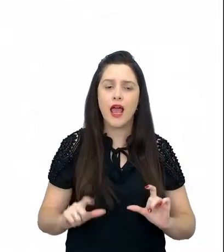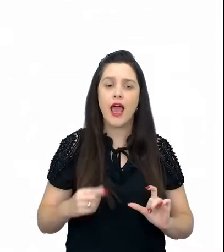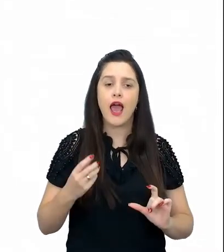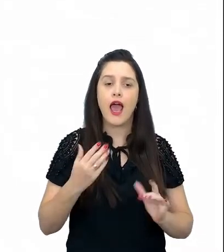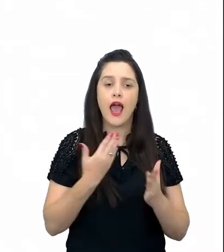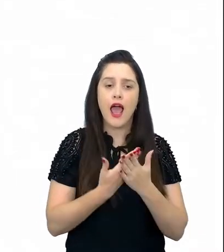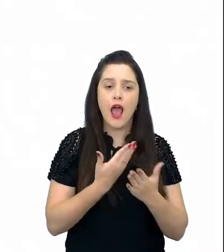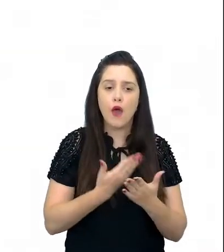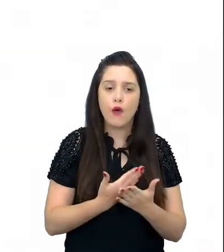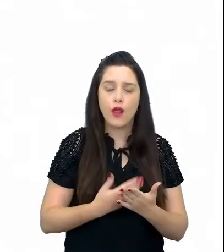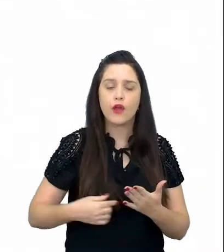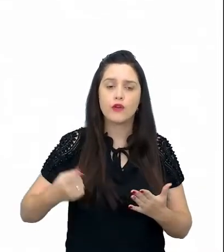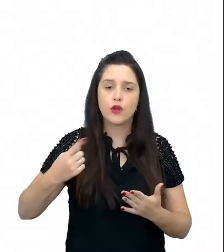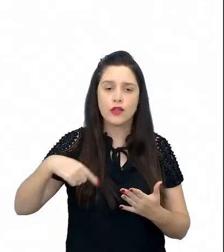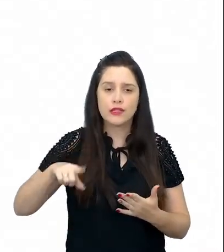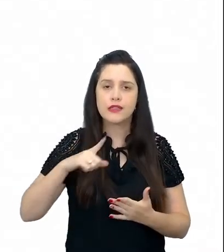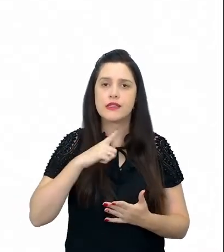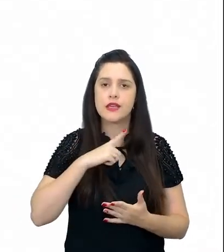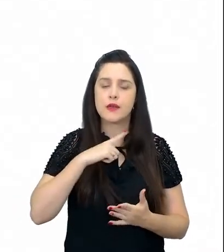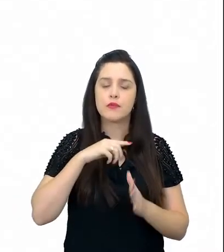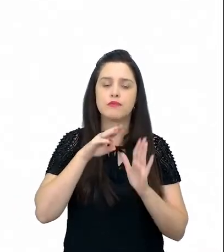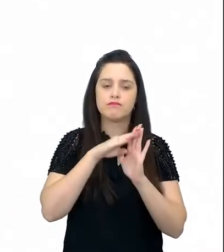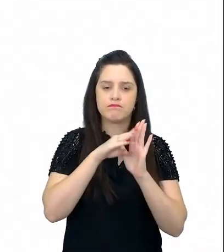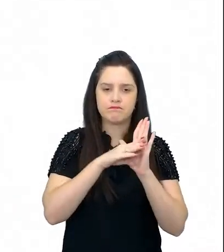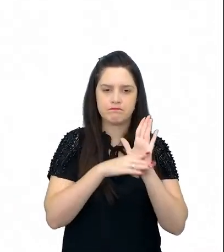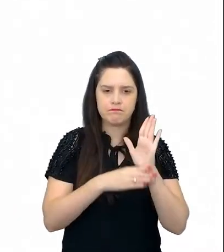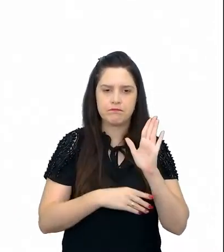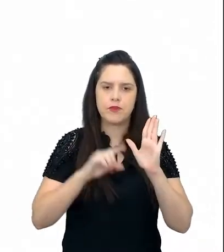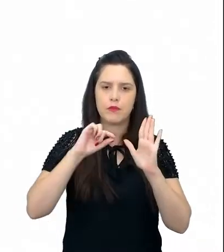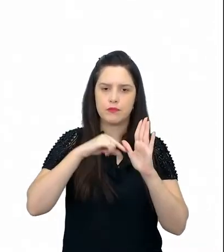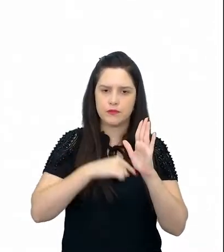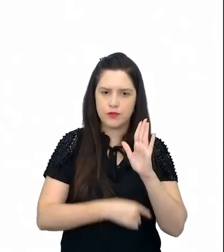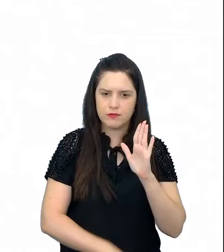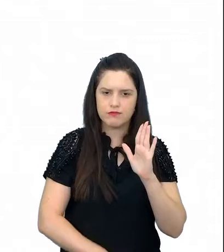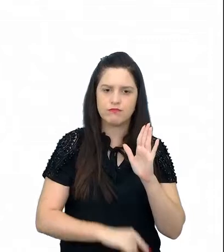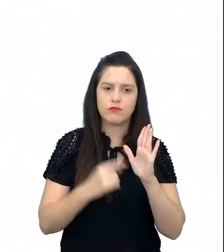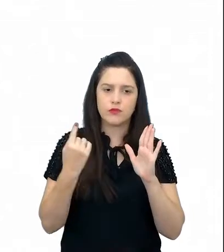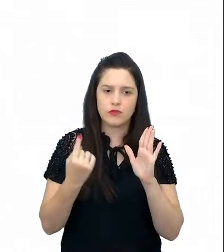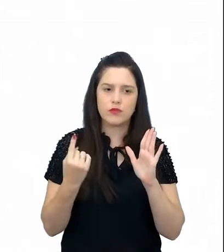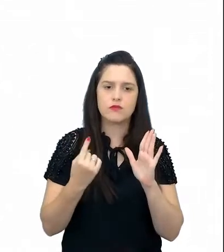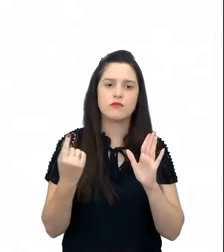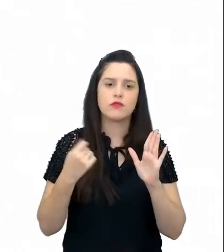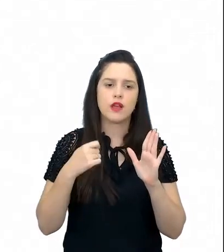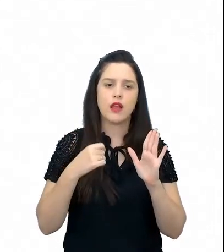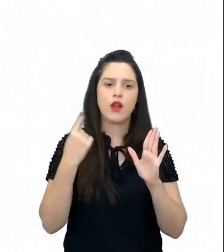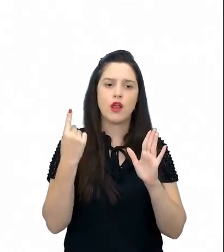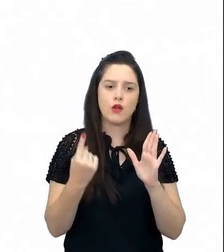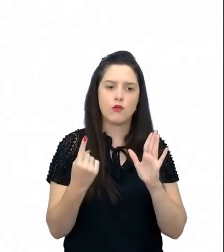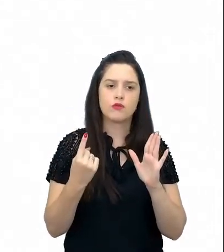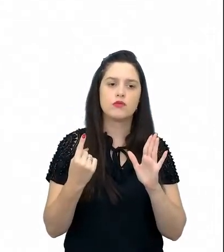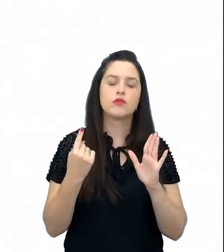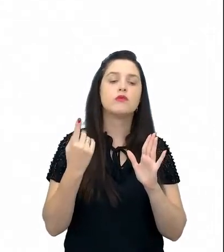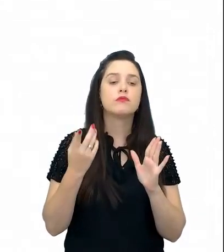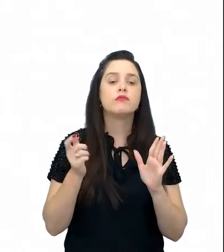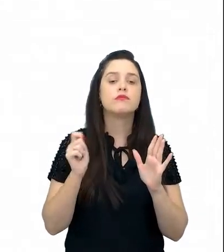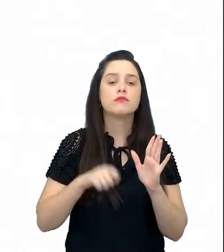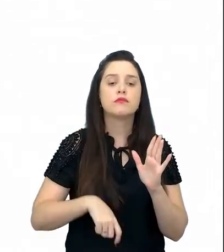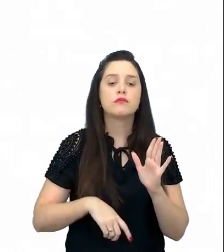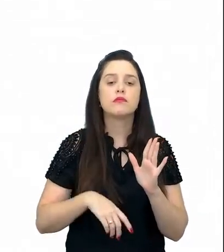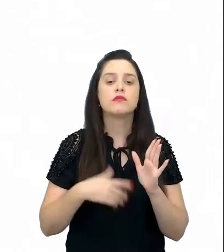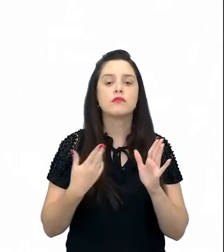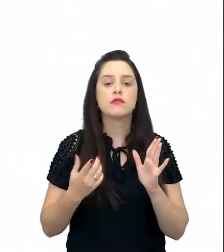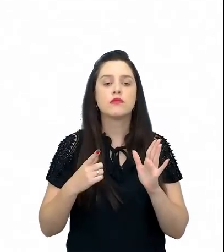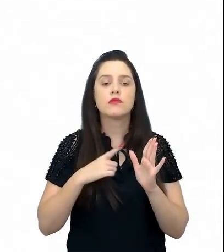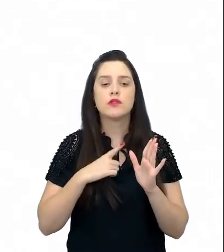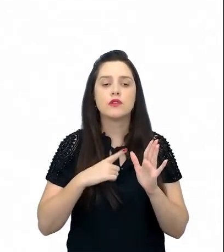os nossos grupos de aulas, a primeira e segunda aula nós vamos trabalhar com a razão entre duas grandezas de espécies diferentes. Na terceira e